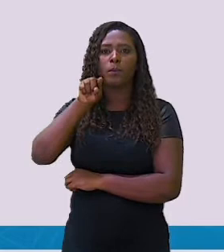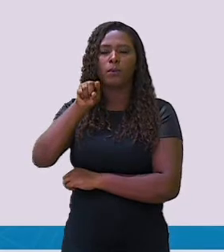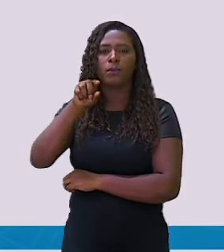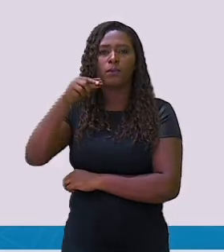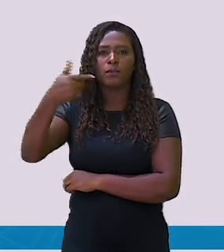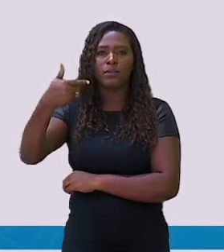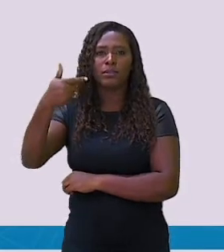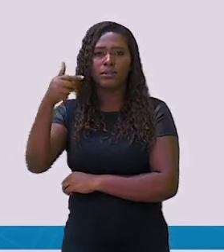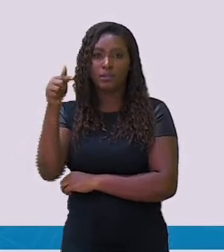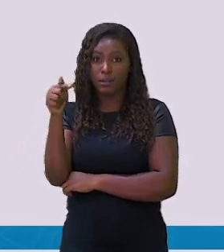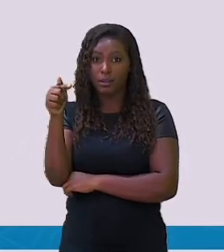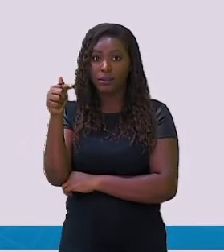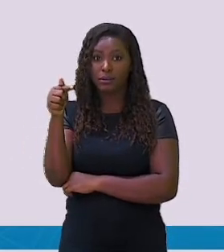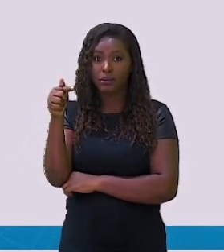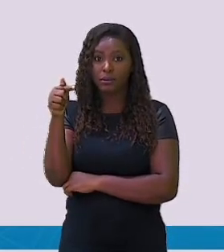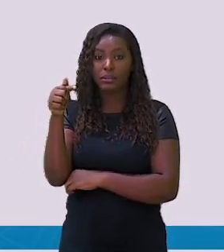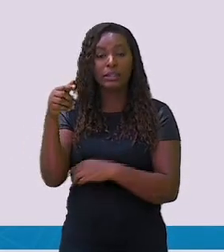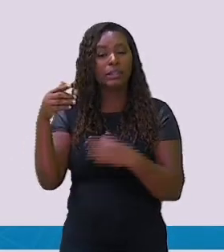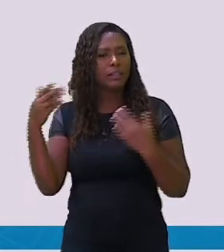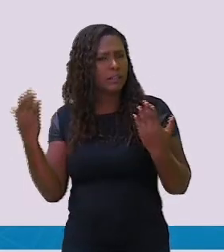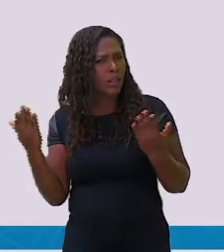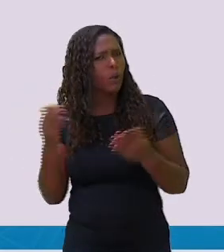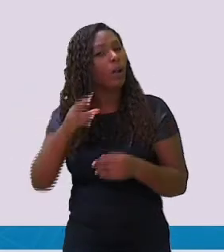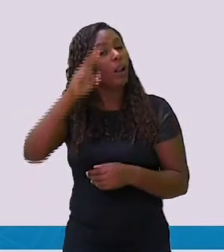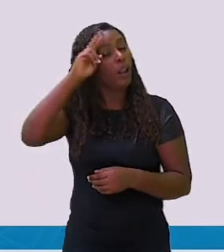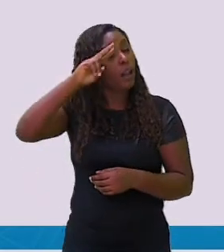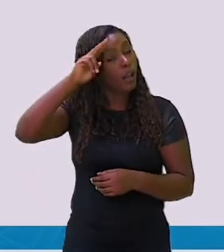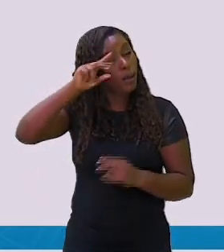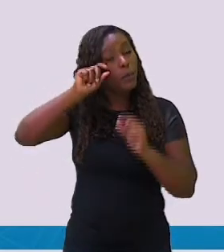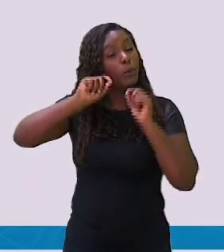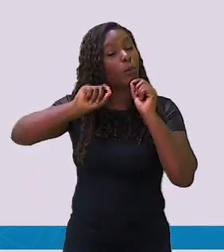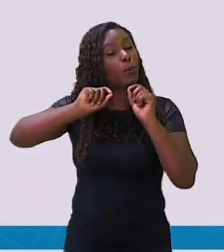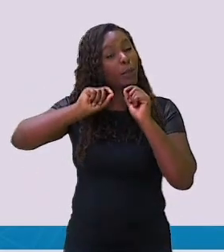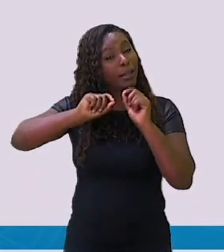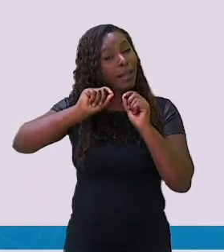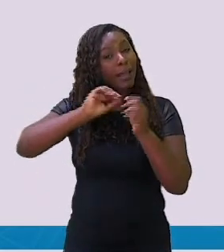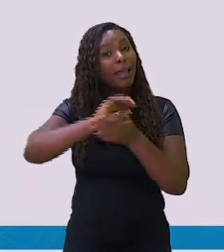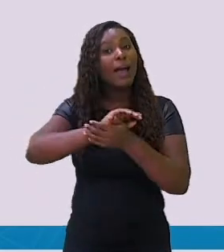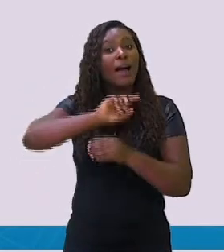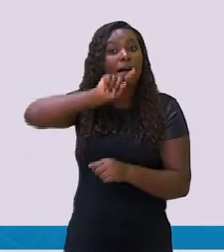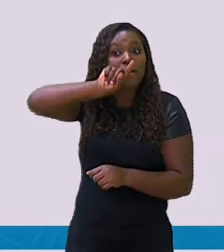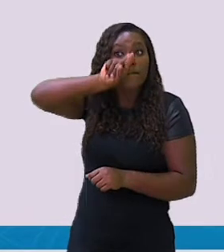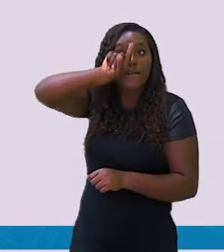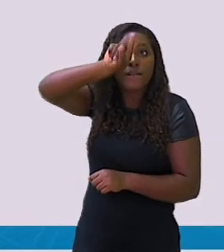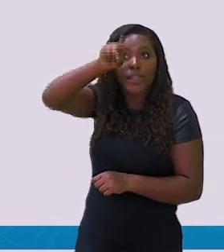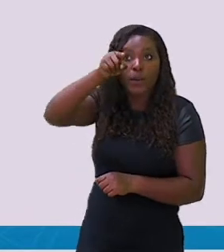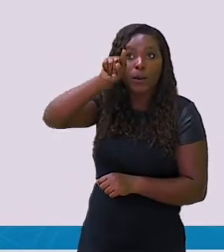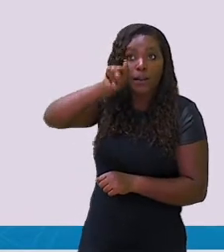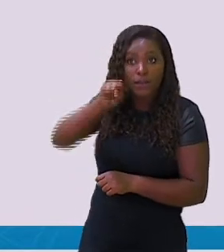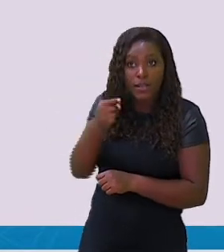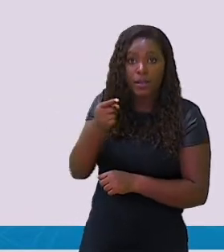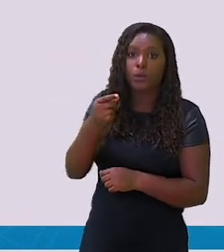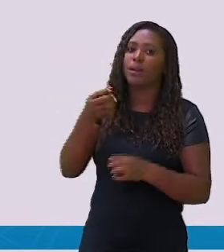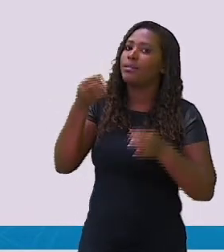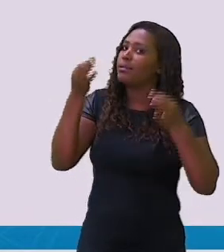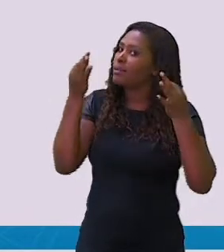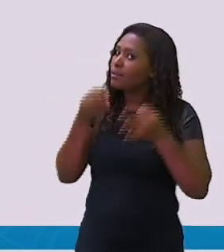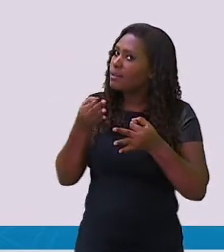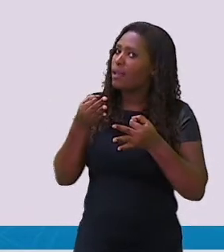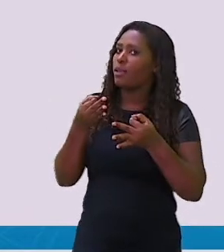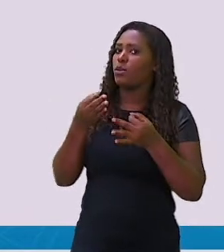358, 27 gente Lembrando que, tem que estar em baixo